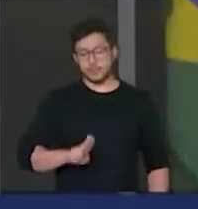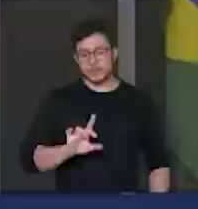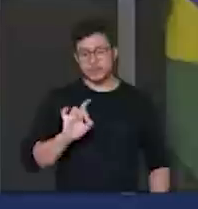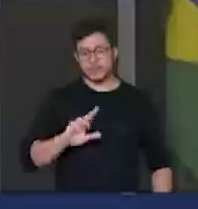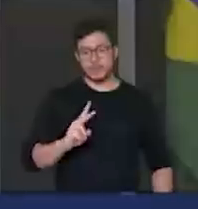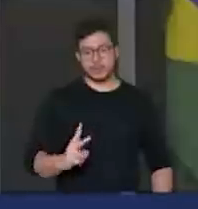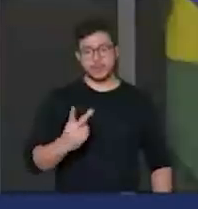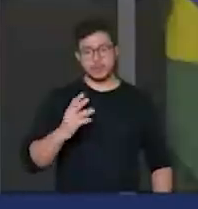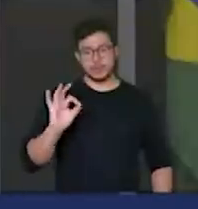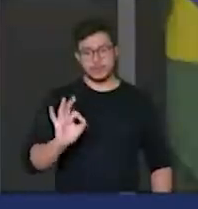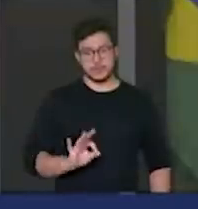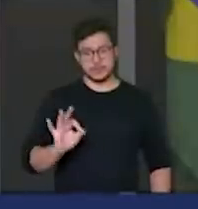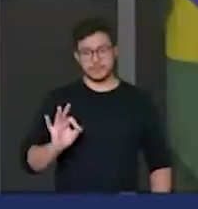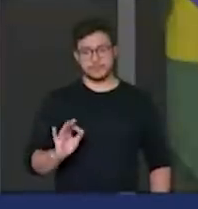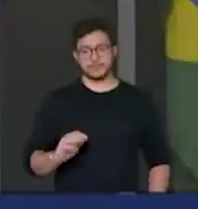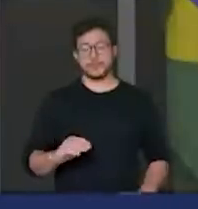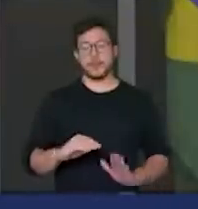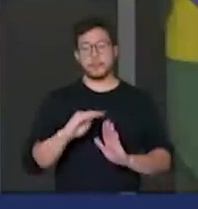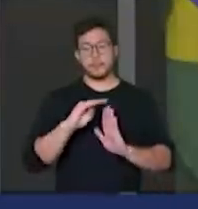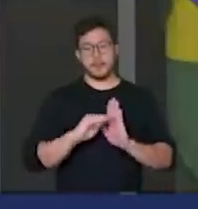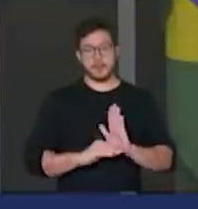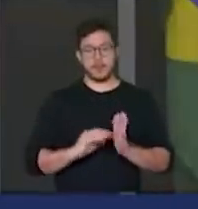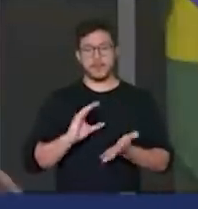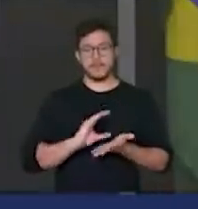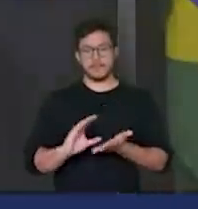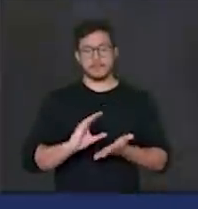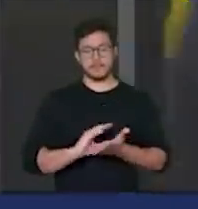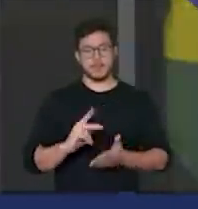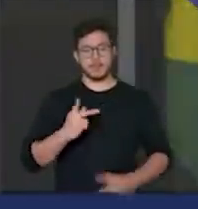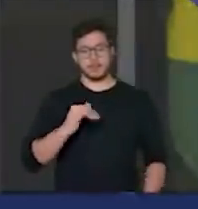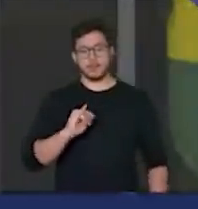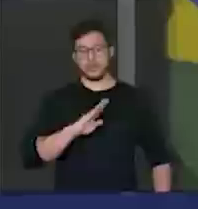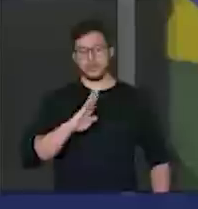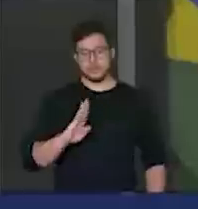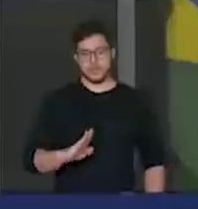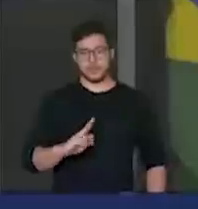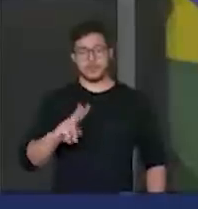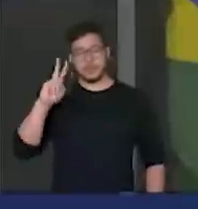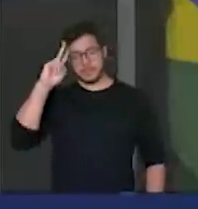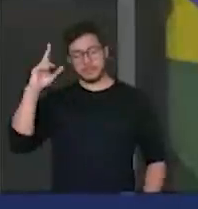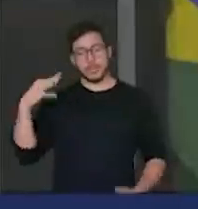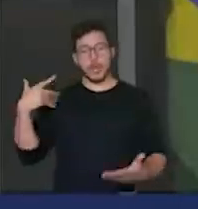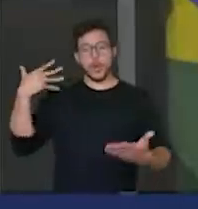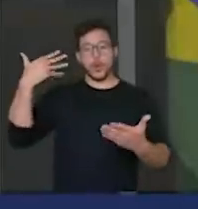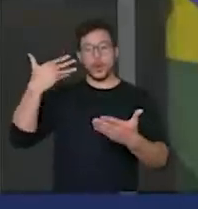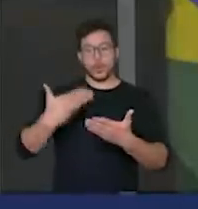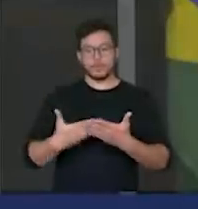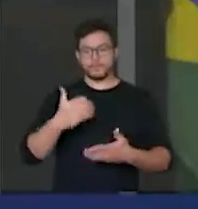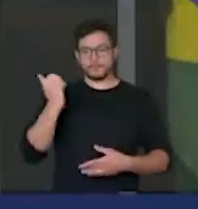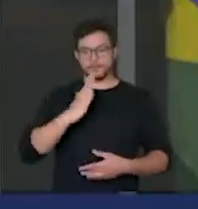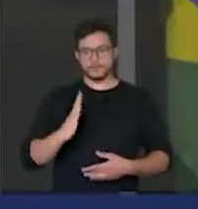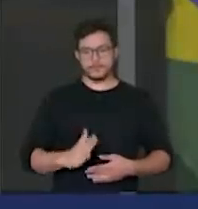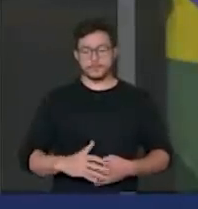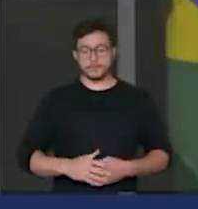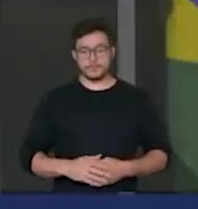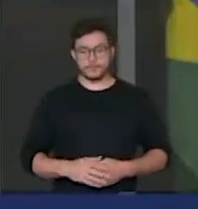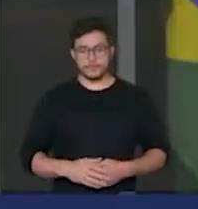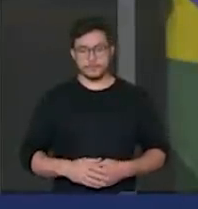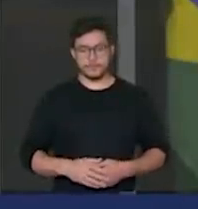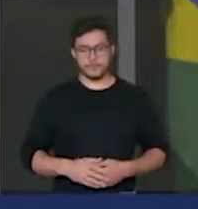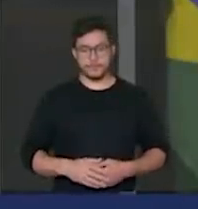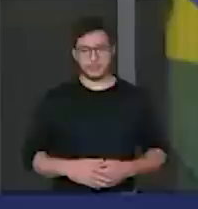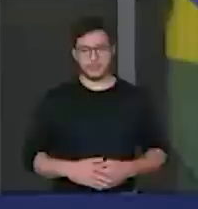estagnados em 2%. O menor índice de investimento em relação ao PIB da história de todo o Brasil. E